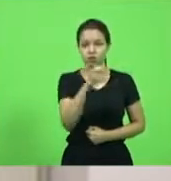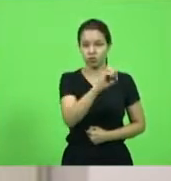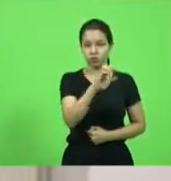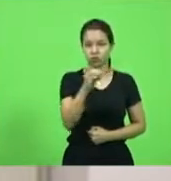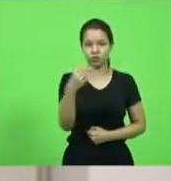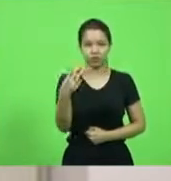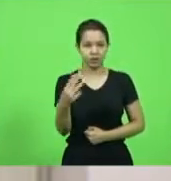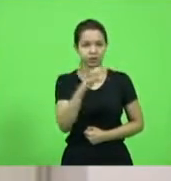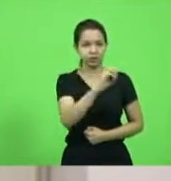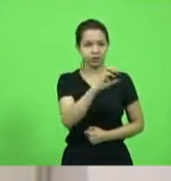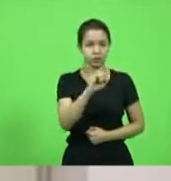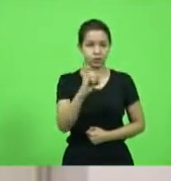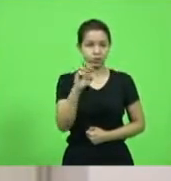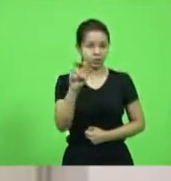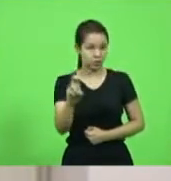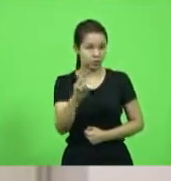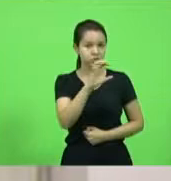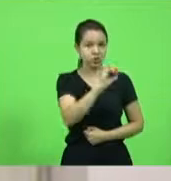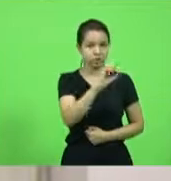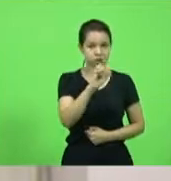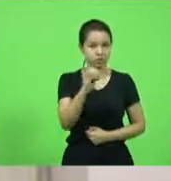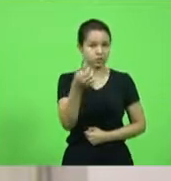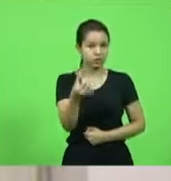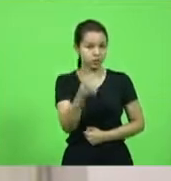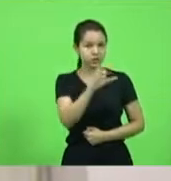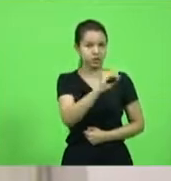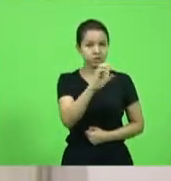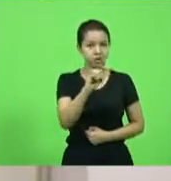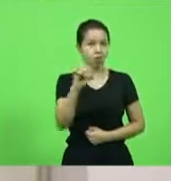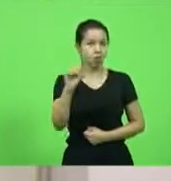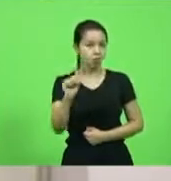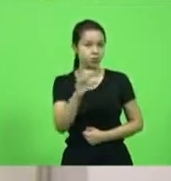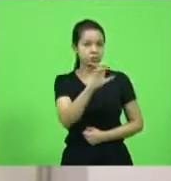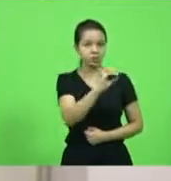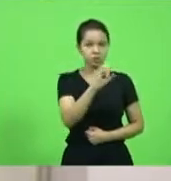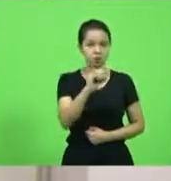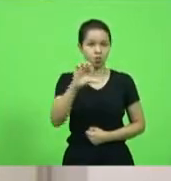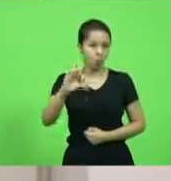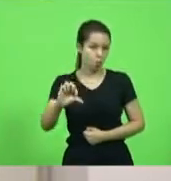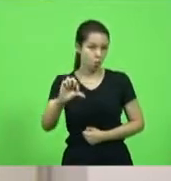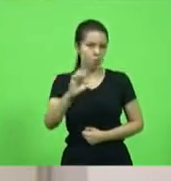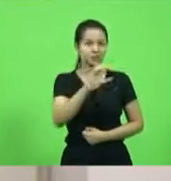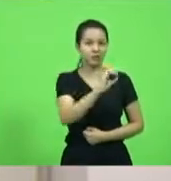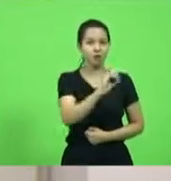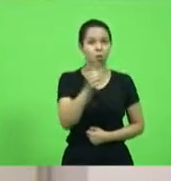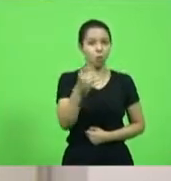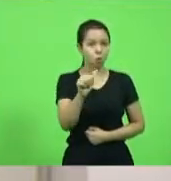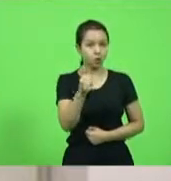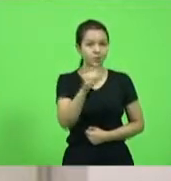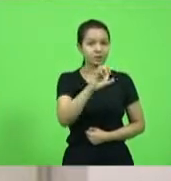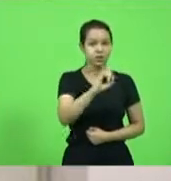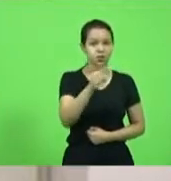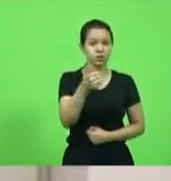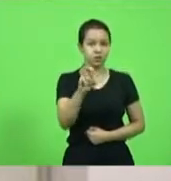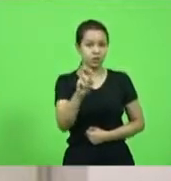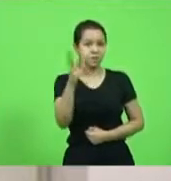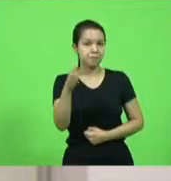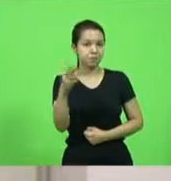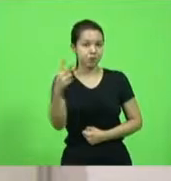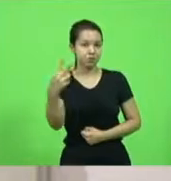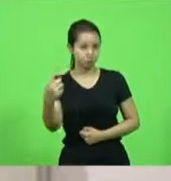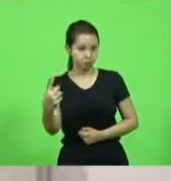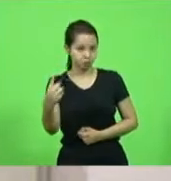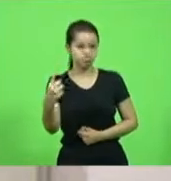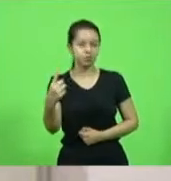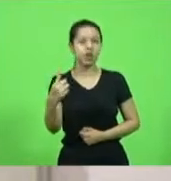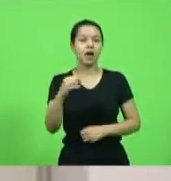003, 005, 006, 008, 009, 011, 015/2021